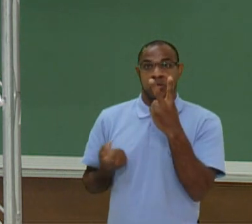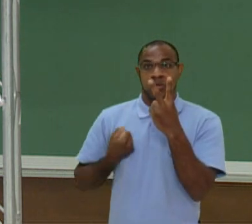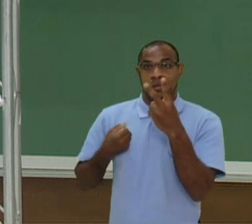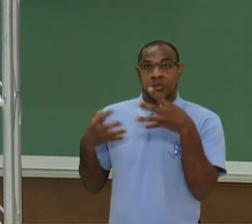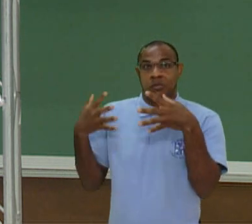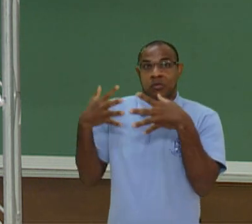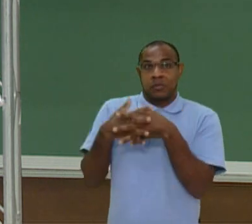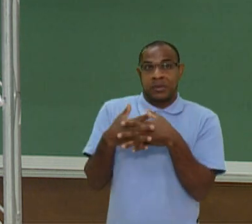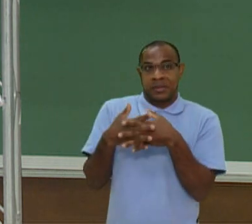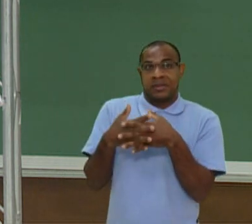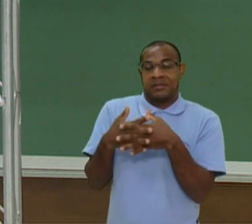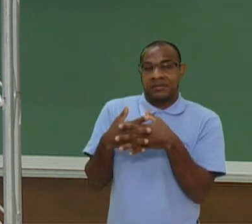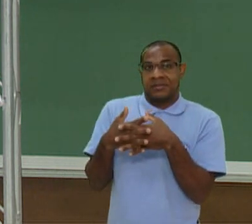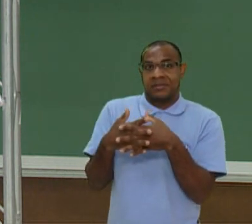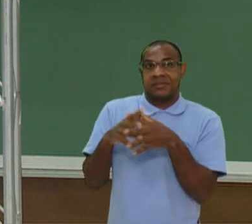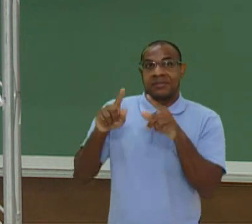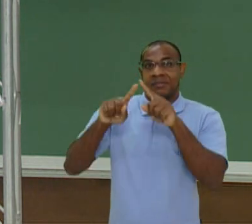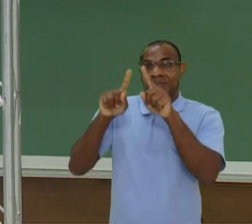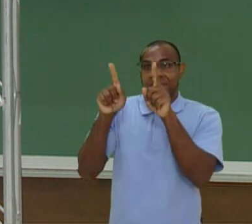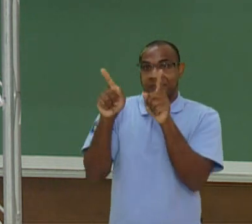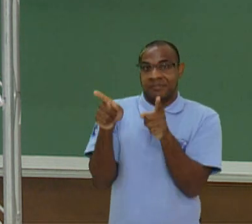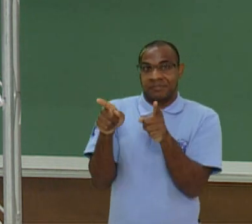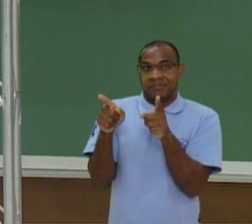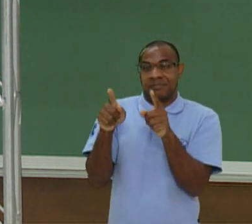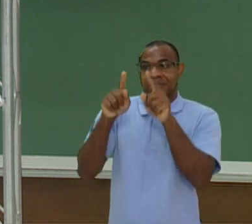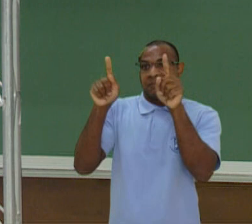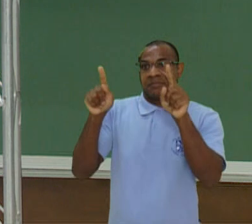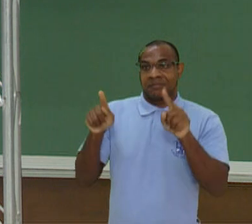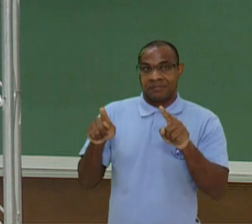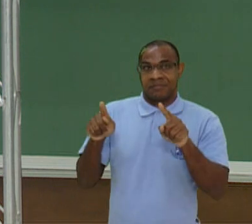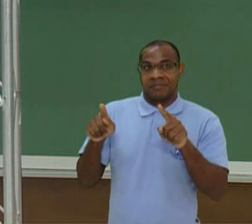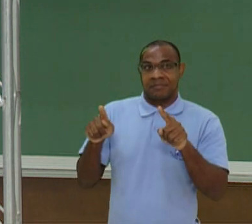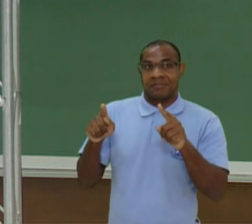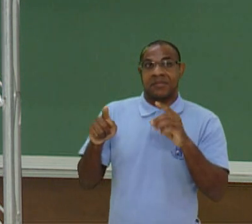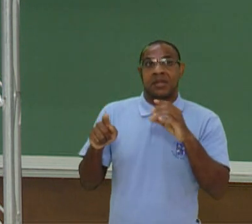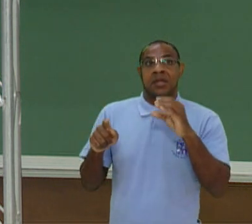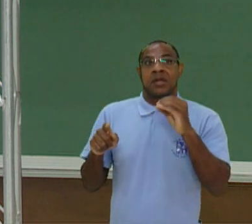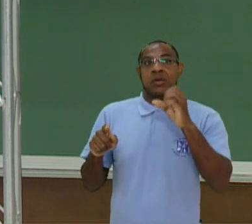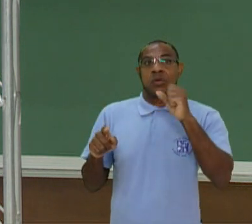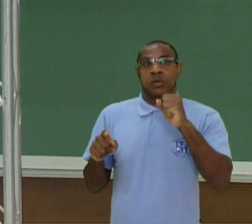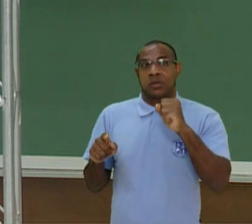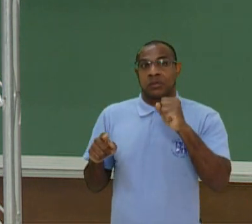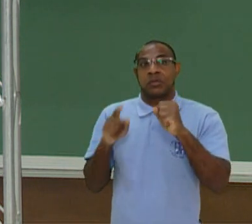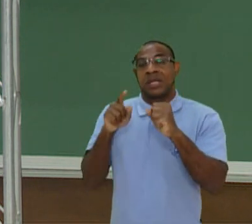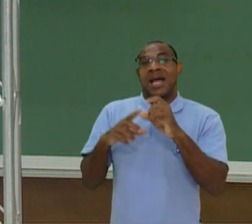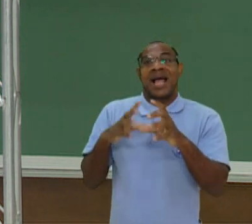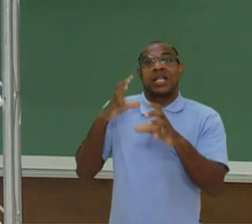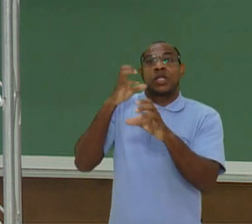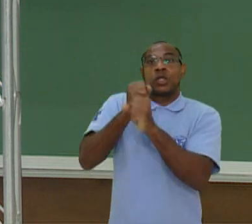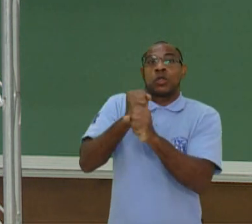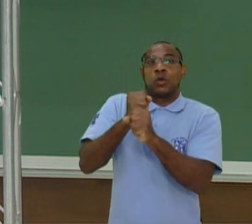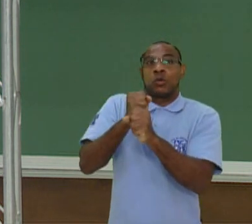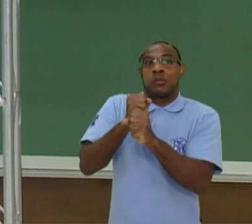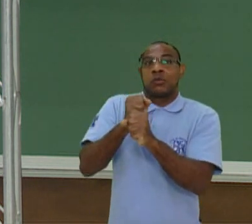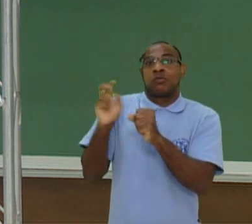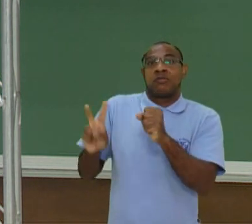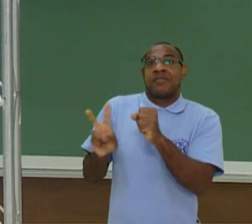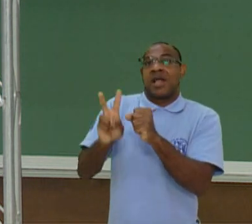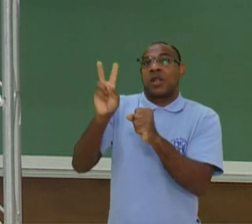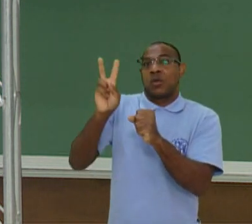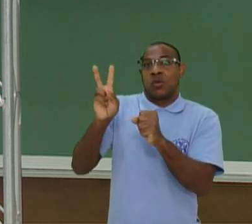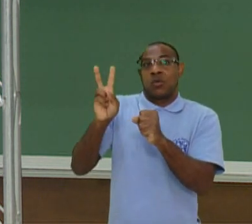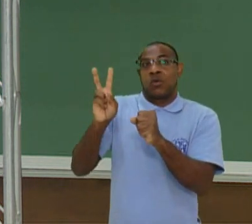módulos, abre parênteses ou chave, cosseno, a soma dos valores